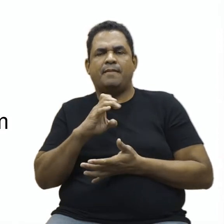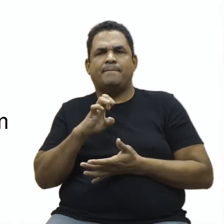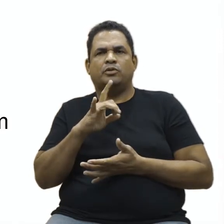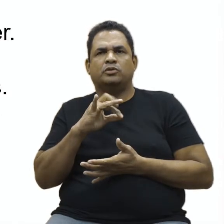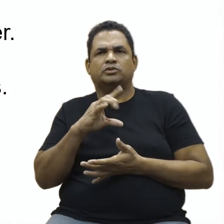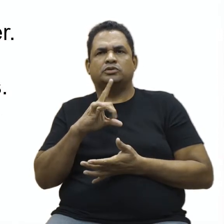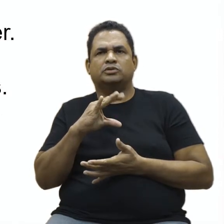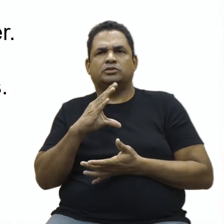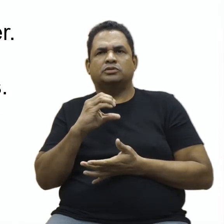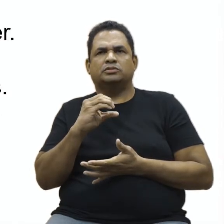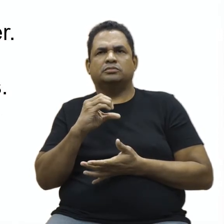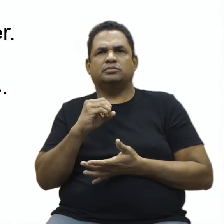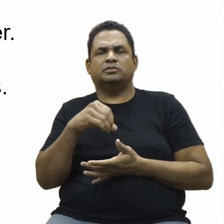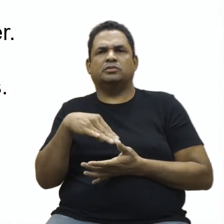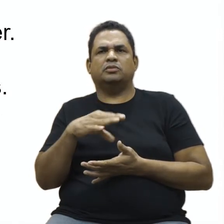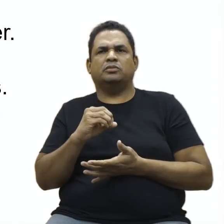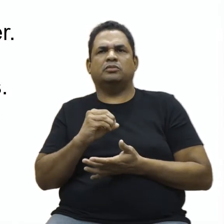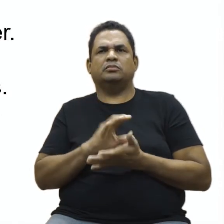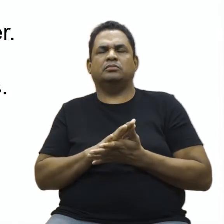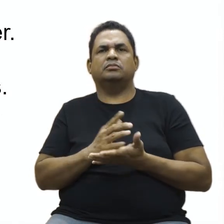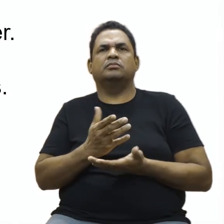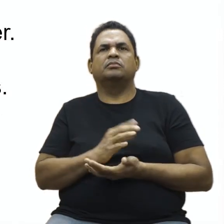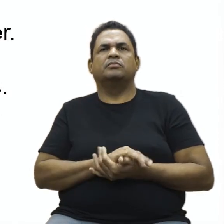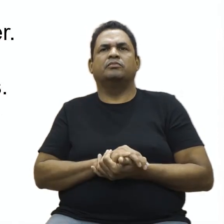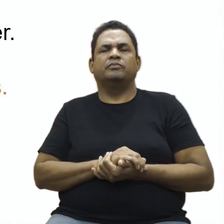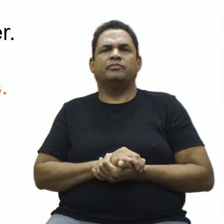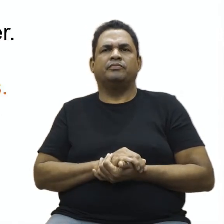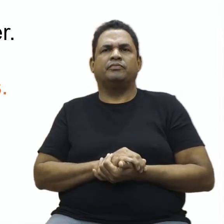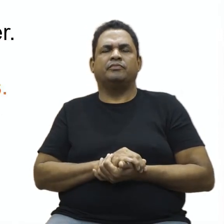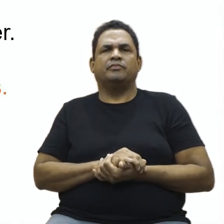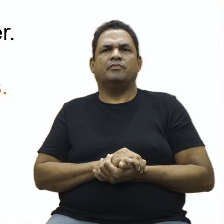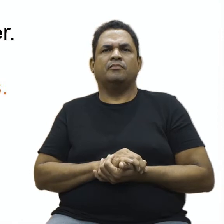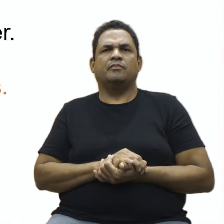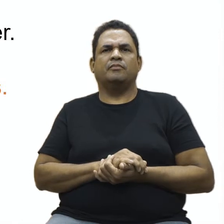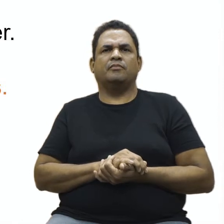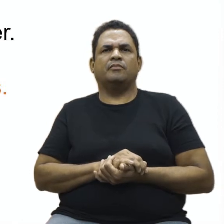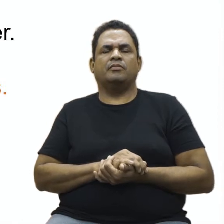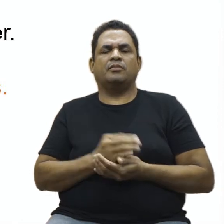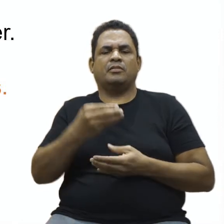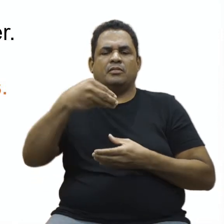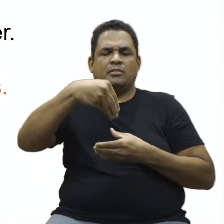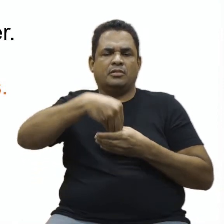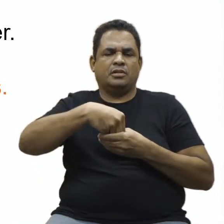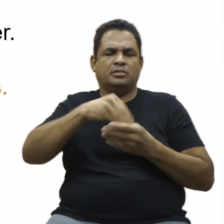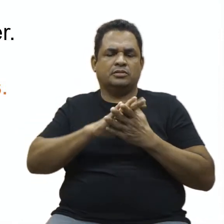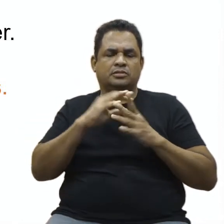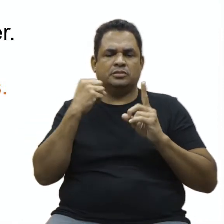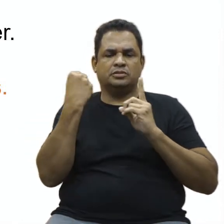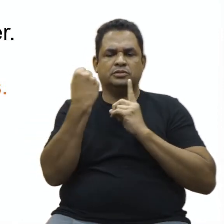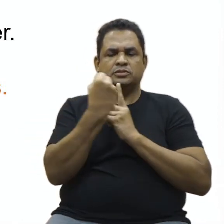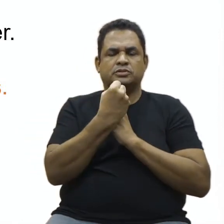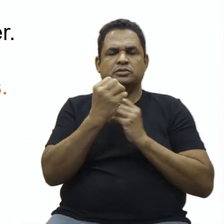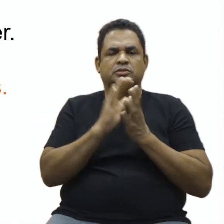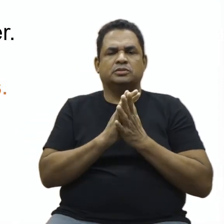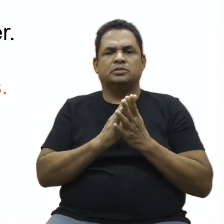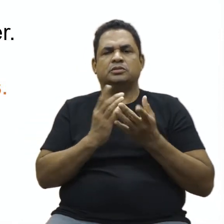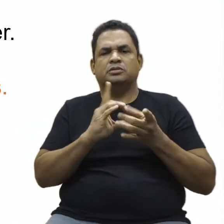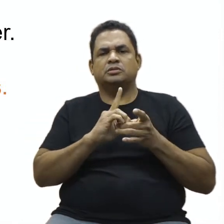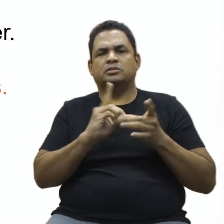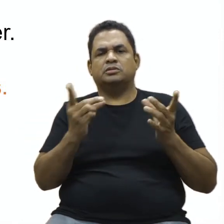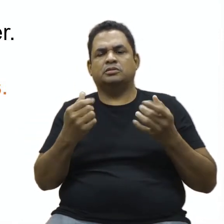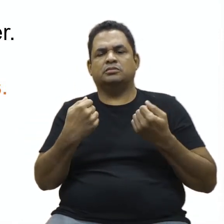Despotismo. Mas, na verdade, ela quer dizer que dentro de uma sociedade democrática, a gente tem